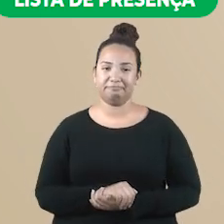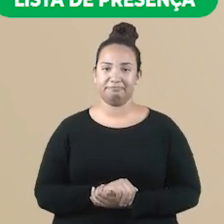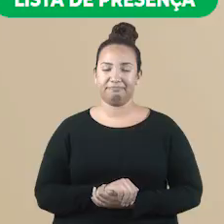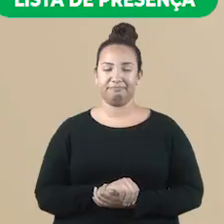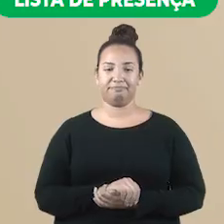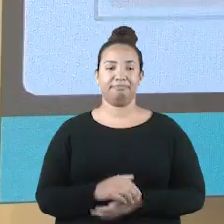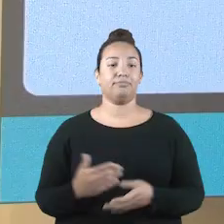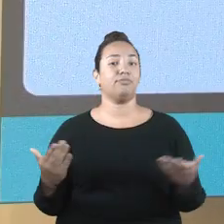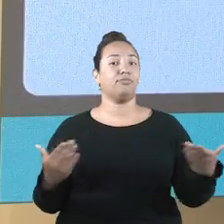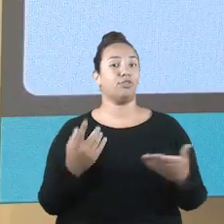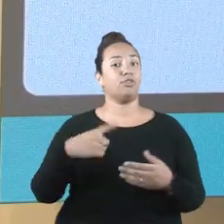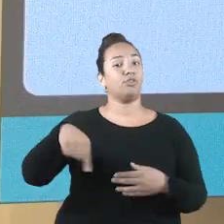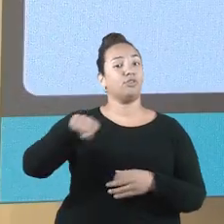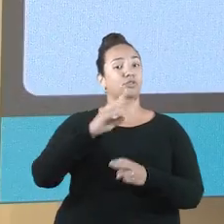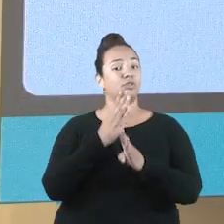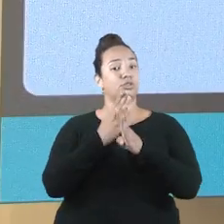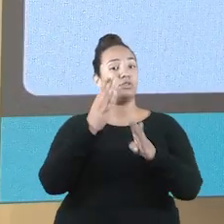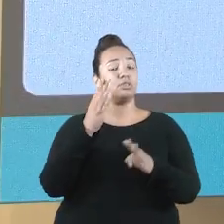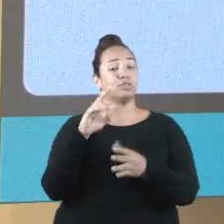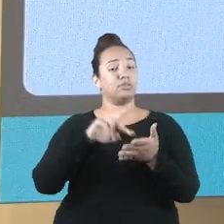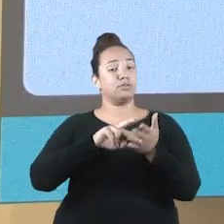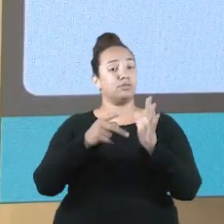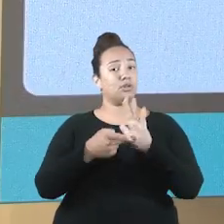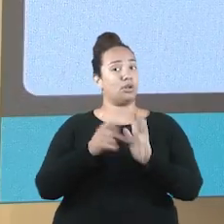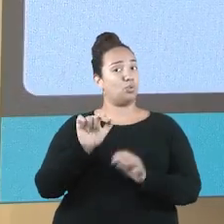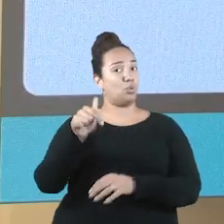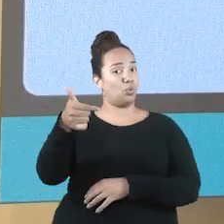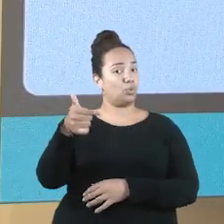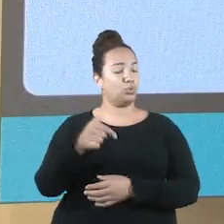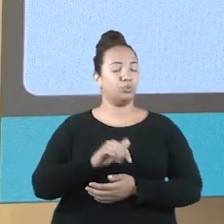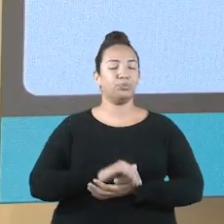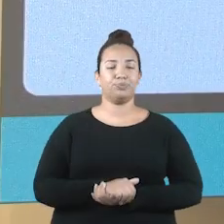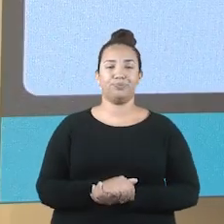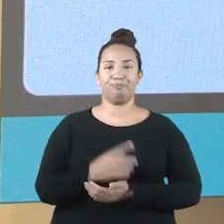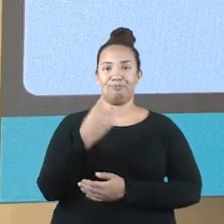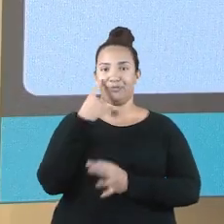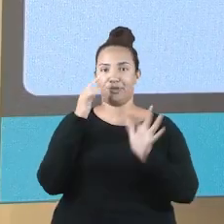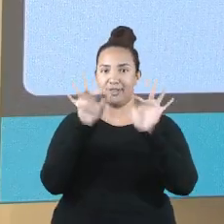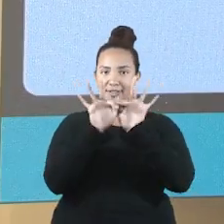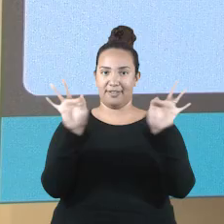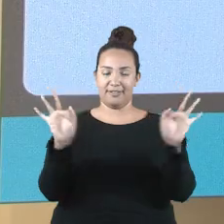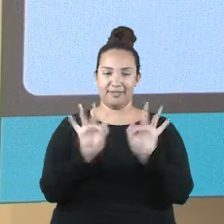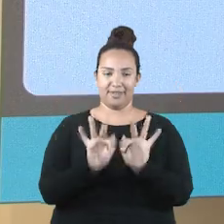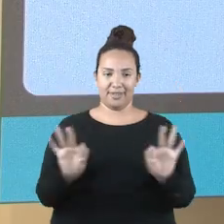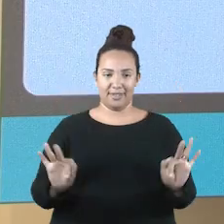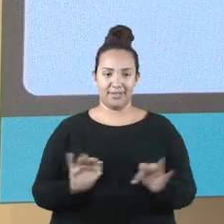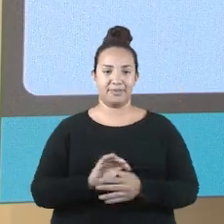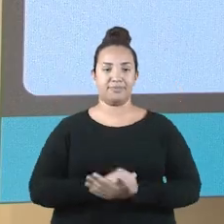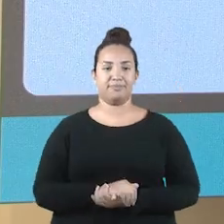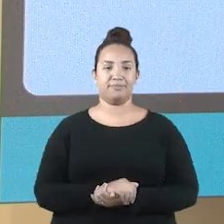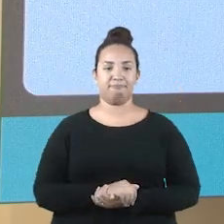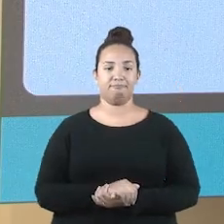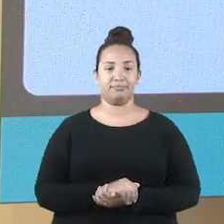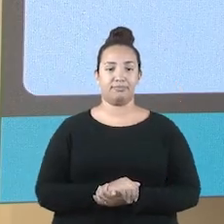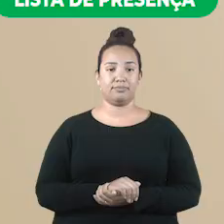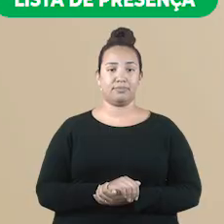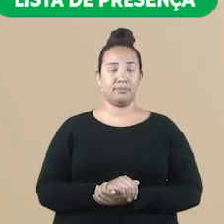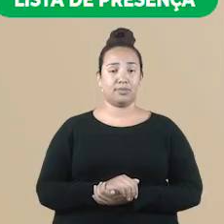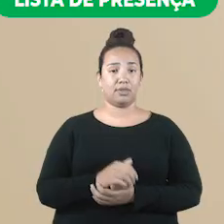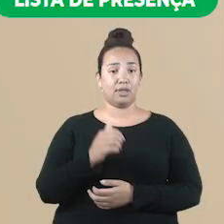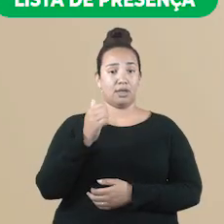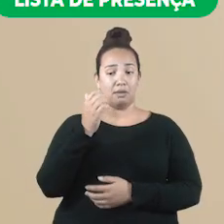arrebentar. Vamos descobrir outro significado dessa gíria tão comum. Leia com atenção as